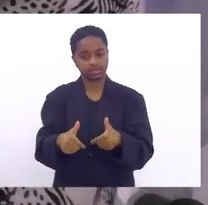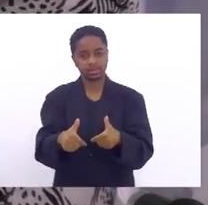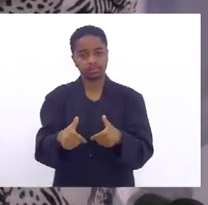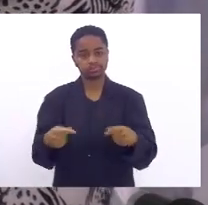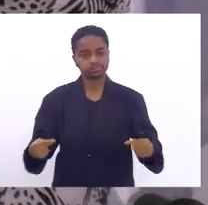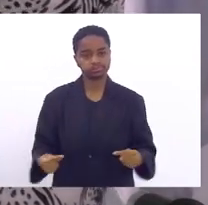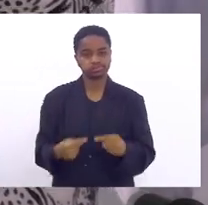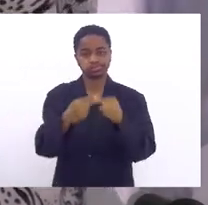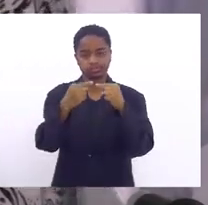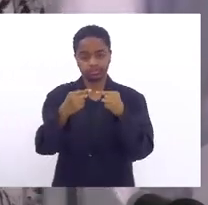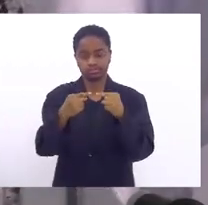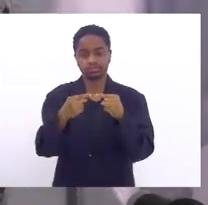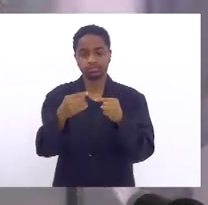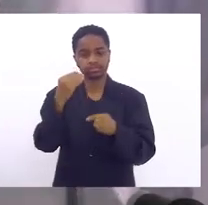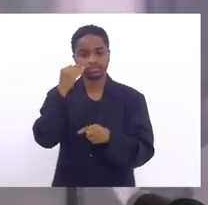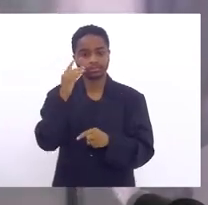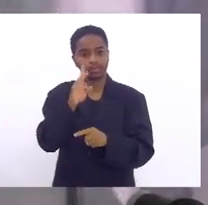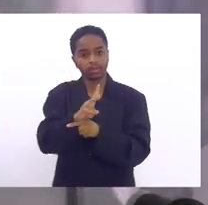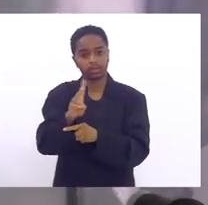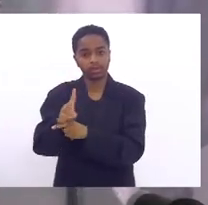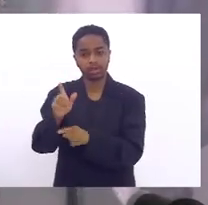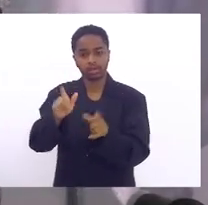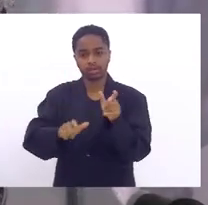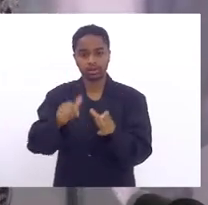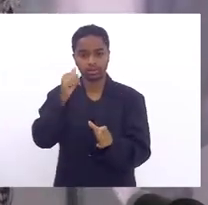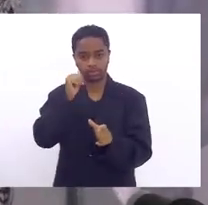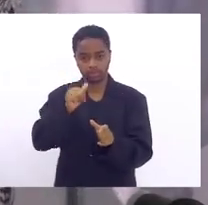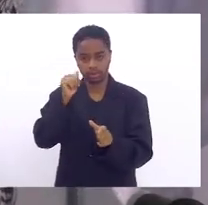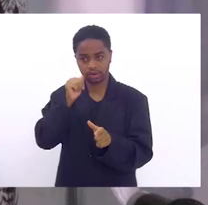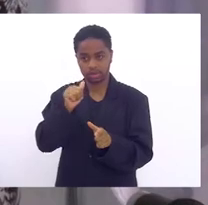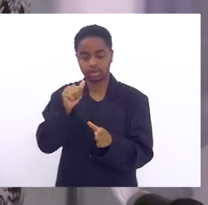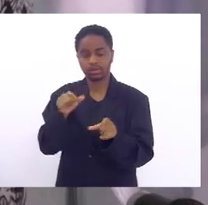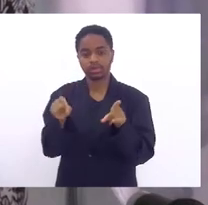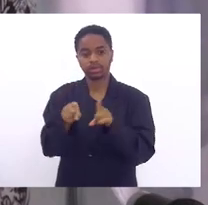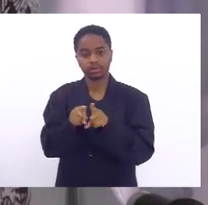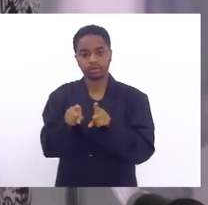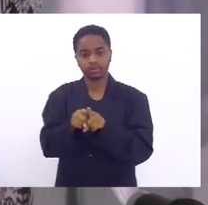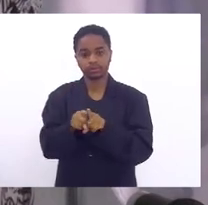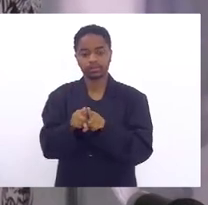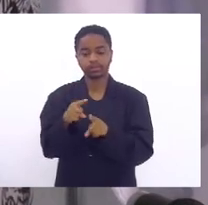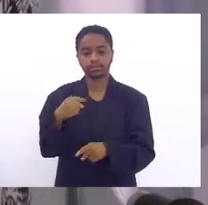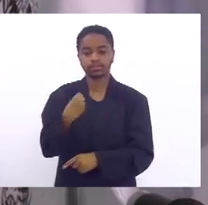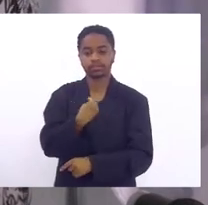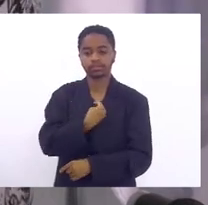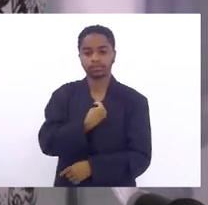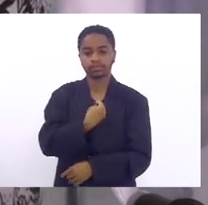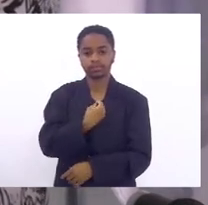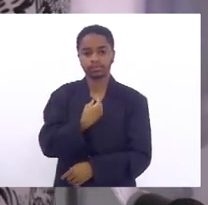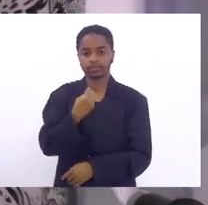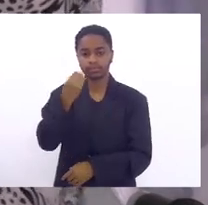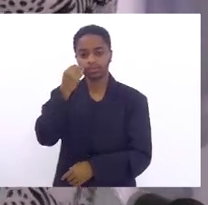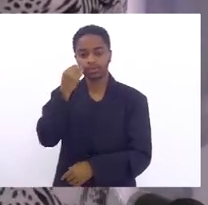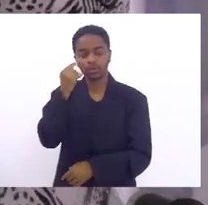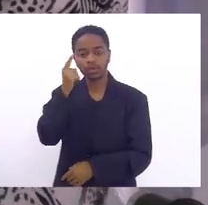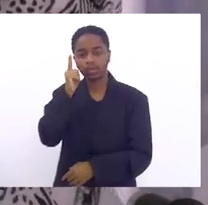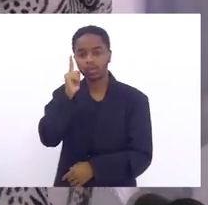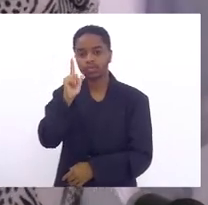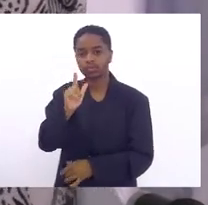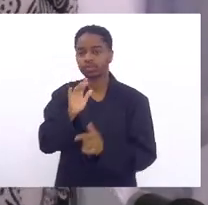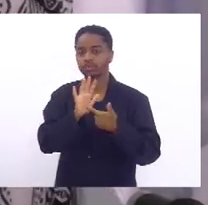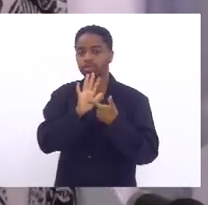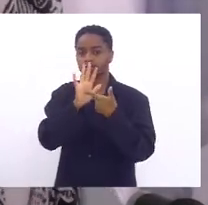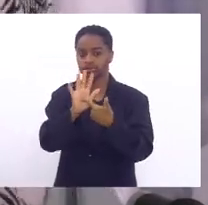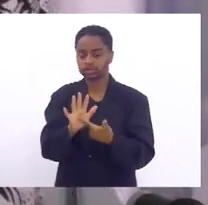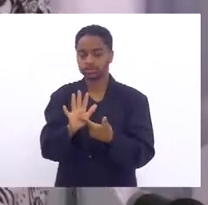sentido paraa proteção dessas mulheres e e e cada vez mais a gente conseguir eh trazer esse olhar